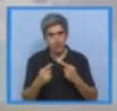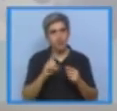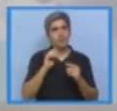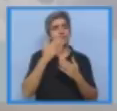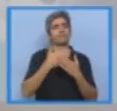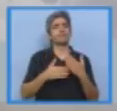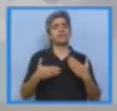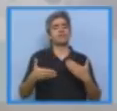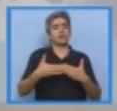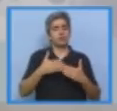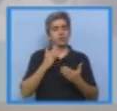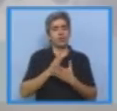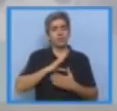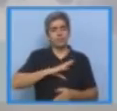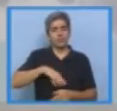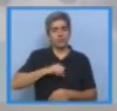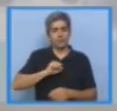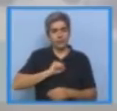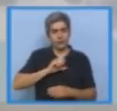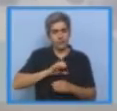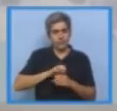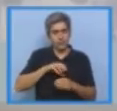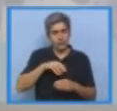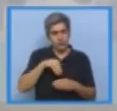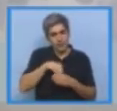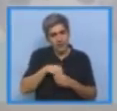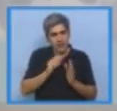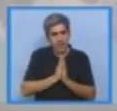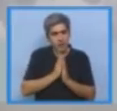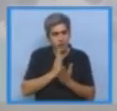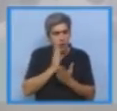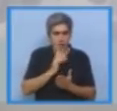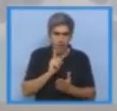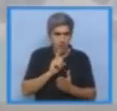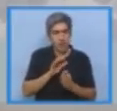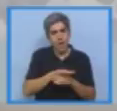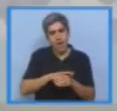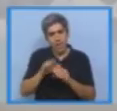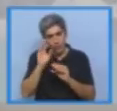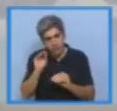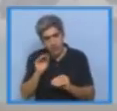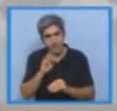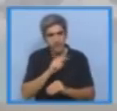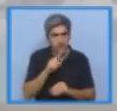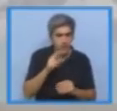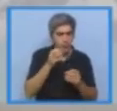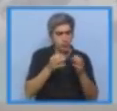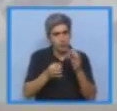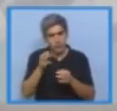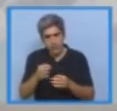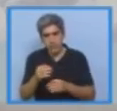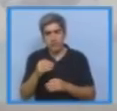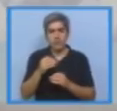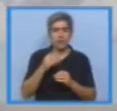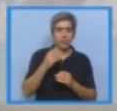se fecha só no mundo da Igreja e, por isso, a área da educação, da fé, da justiça, da cultura e